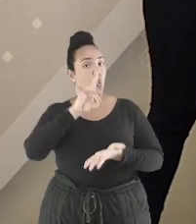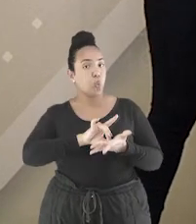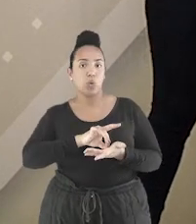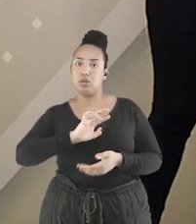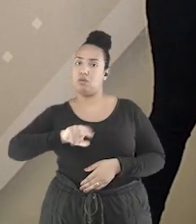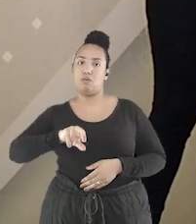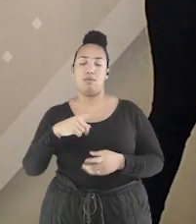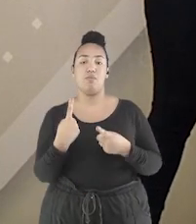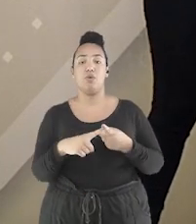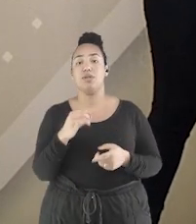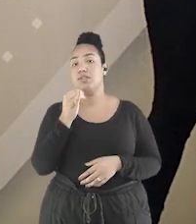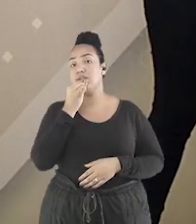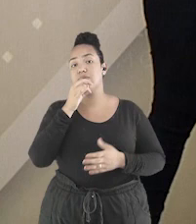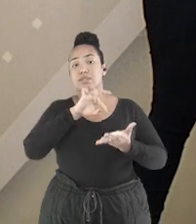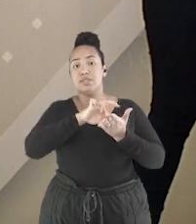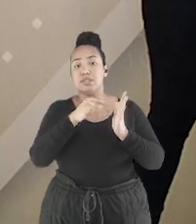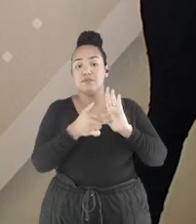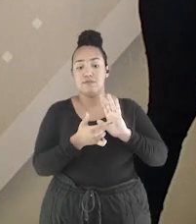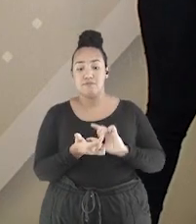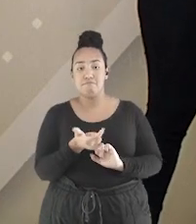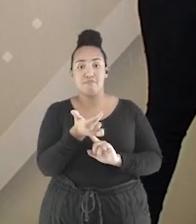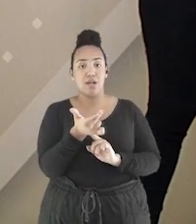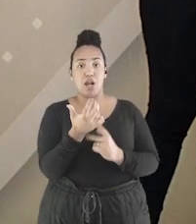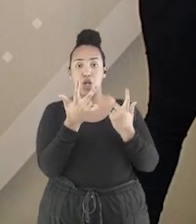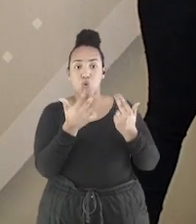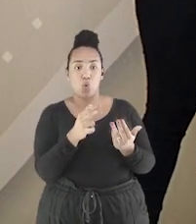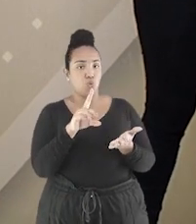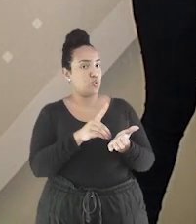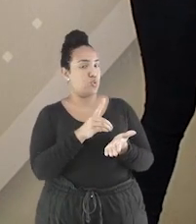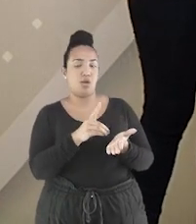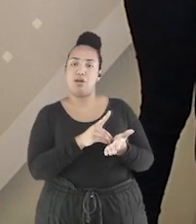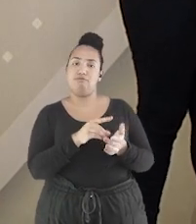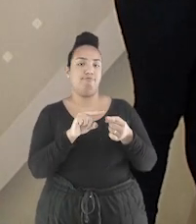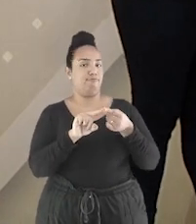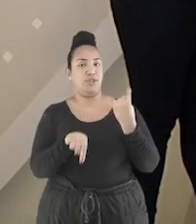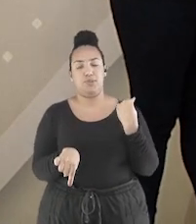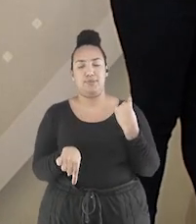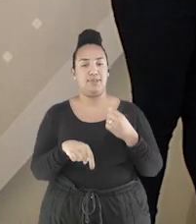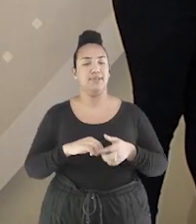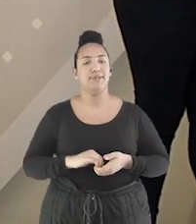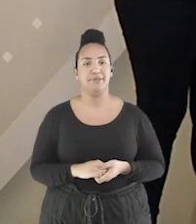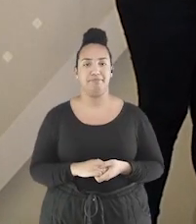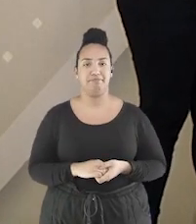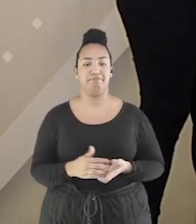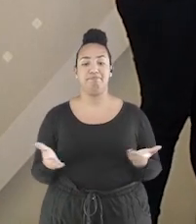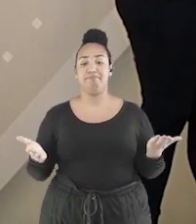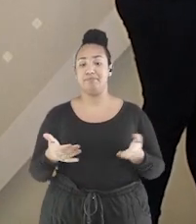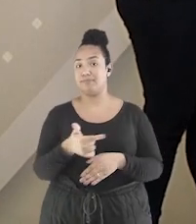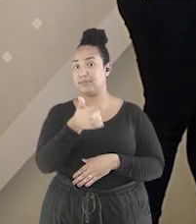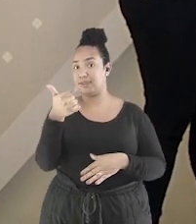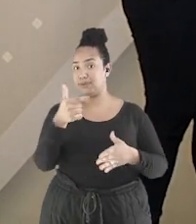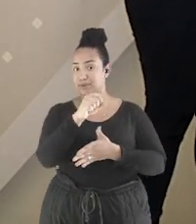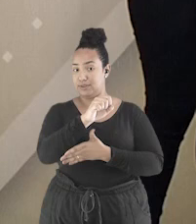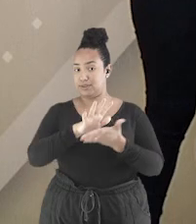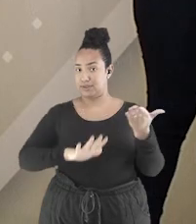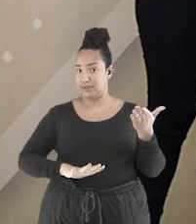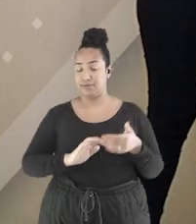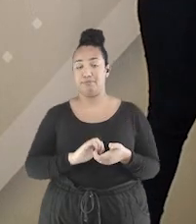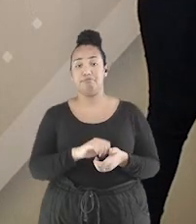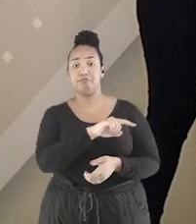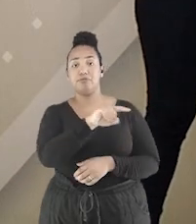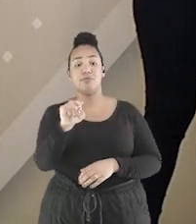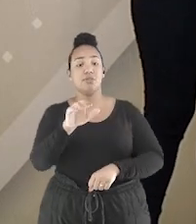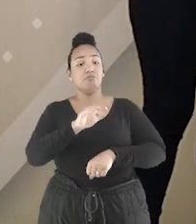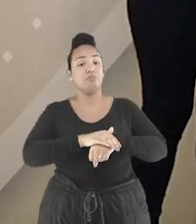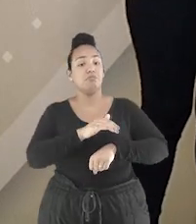literal, uma vez que seus significados não são o que estamos acostumados. E agora, questão número 2. Com